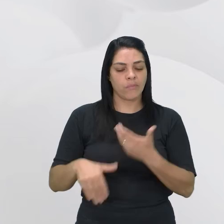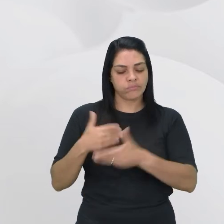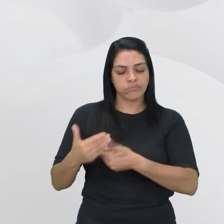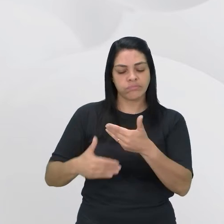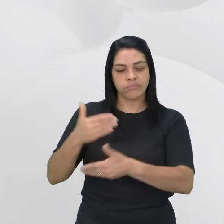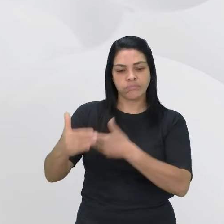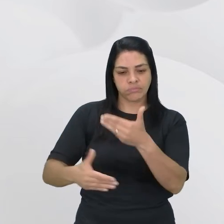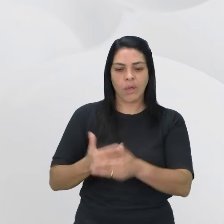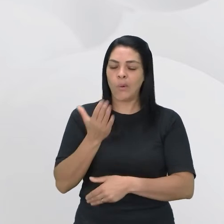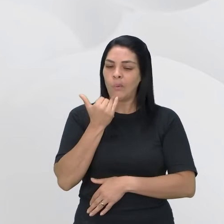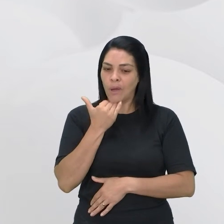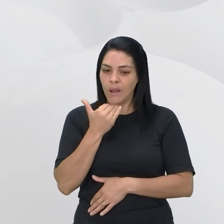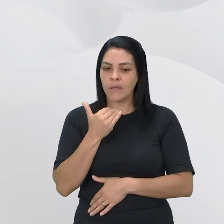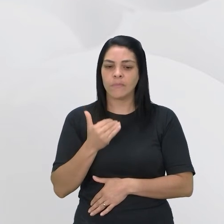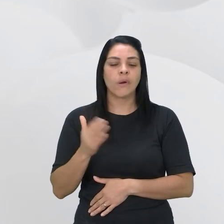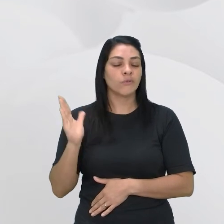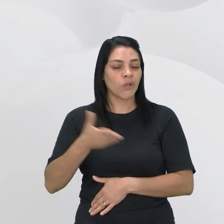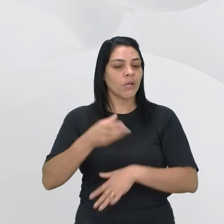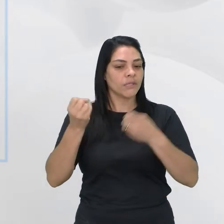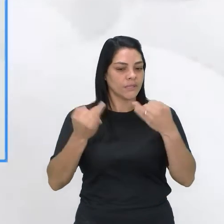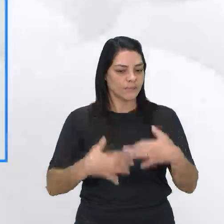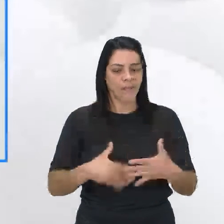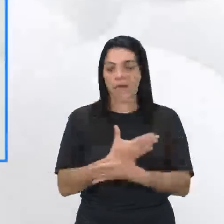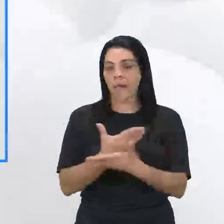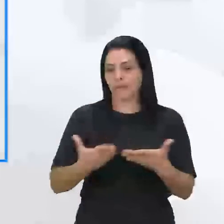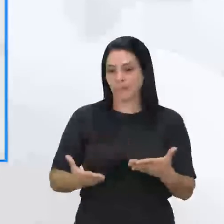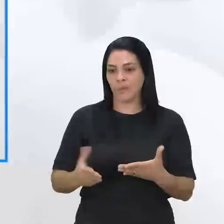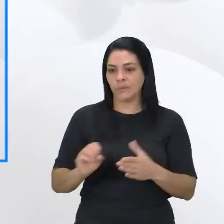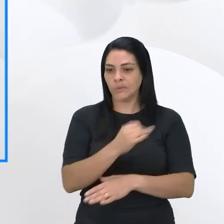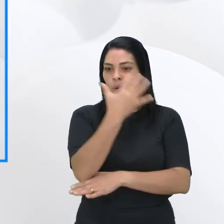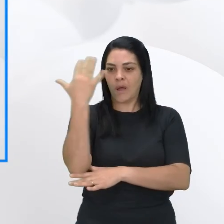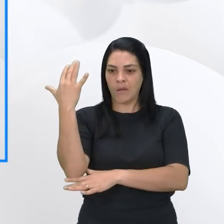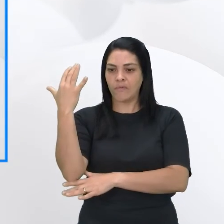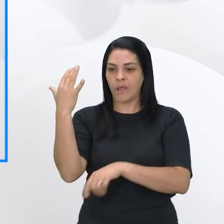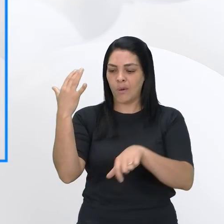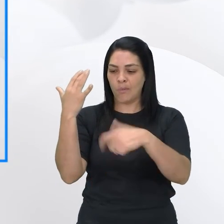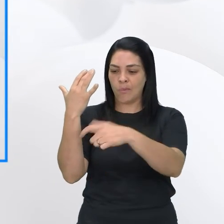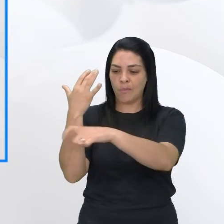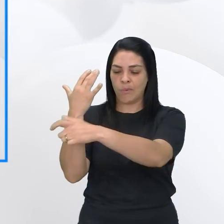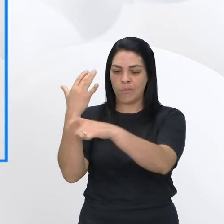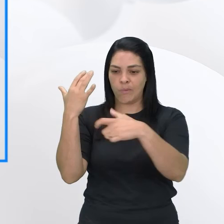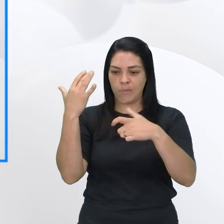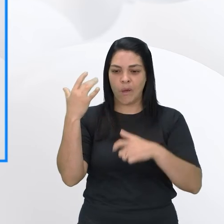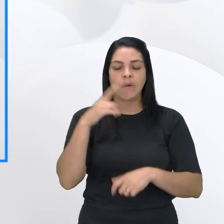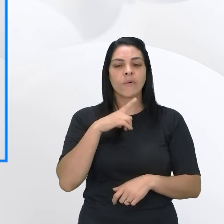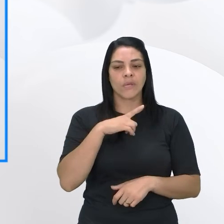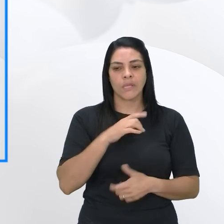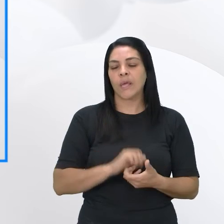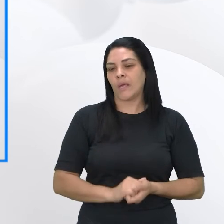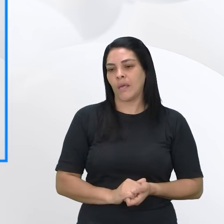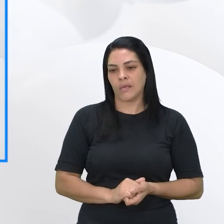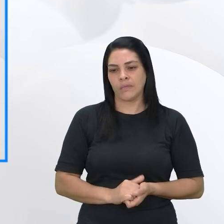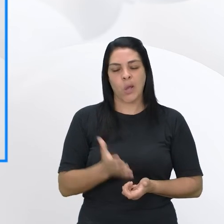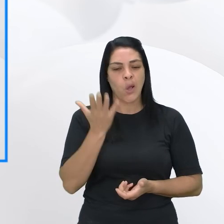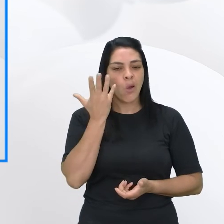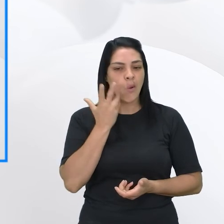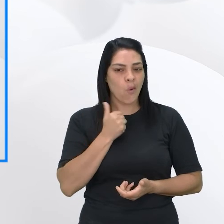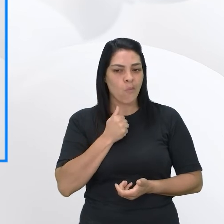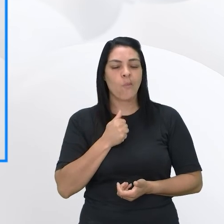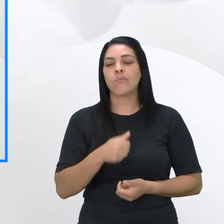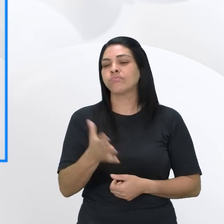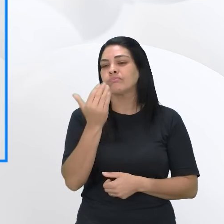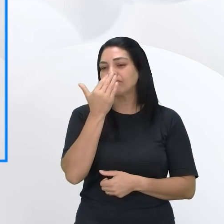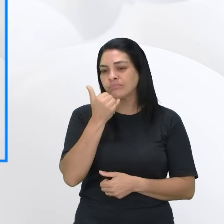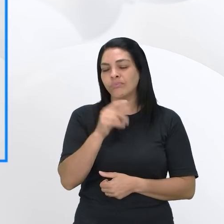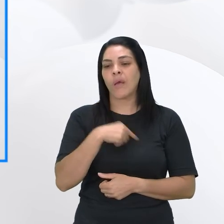produz alimento, né, então como eu falei, a gente está levando árvores frutíferas de espécies mais comuns, né, de serem ingeridas